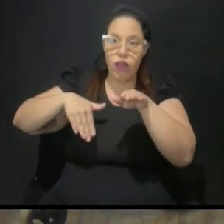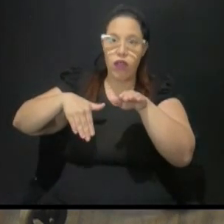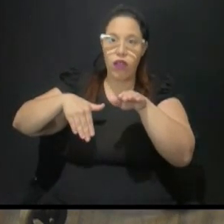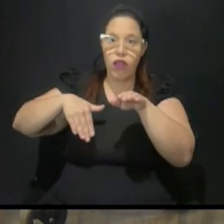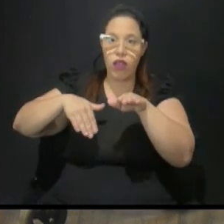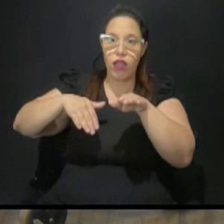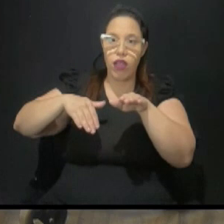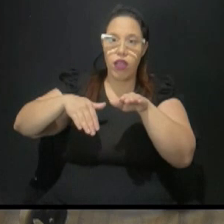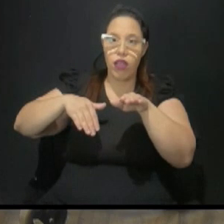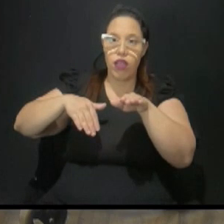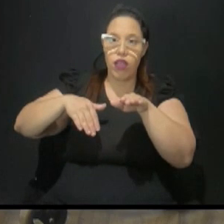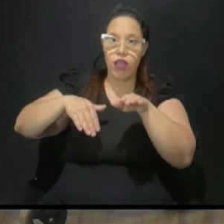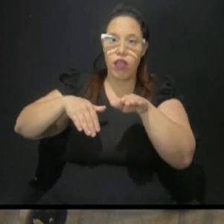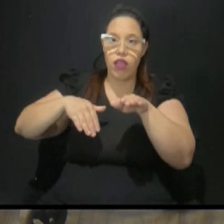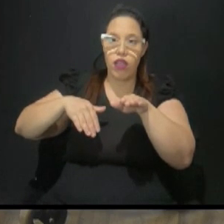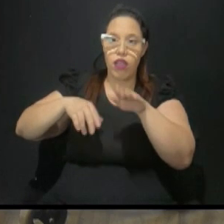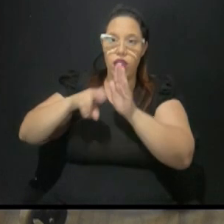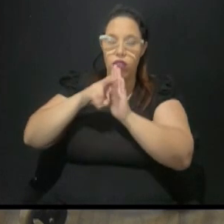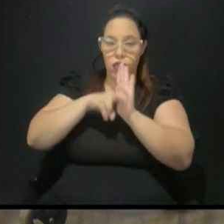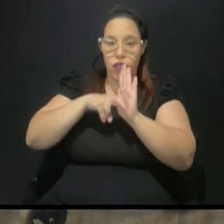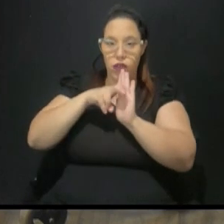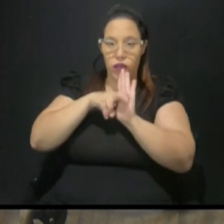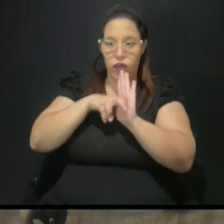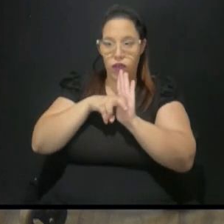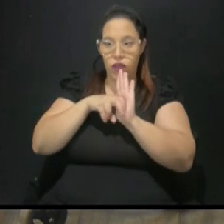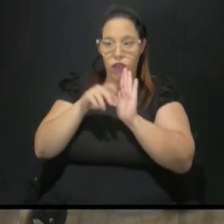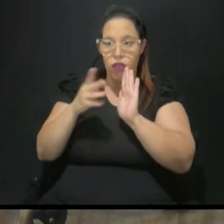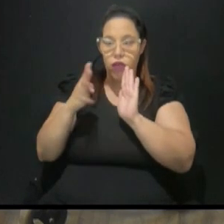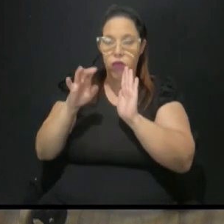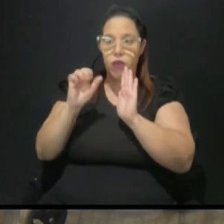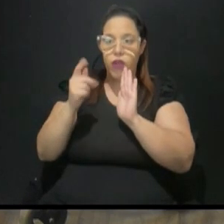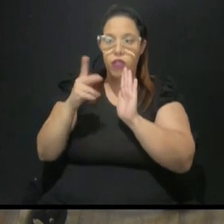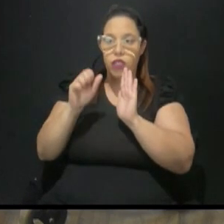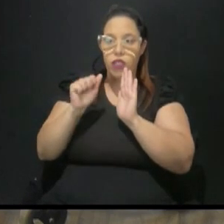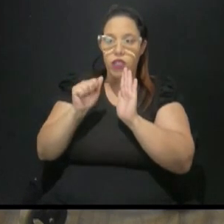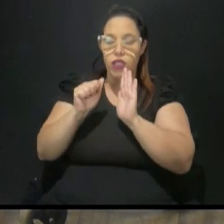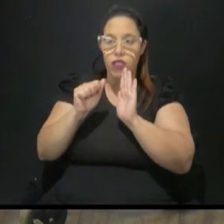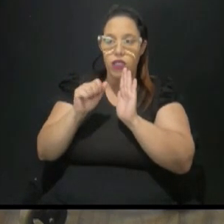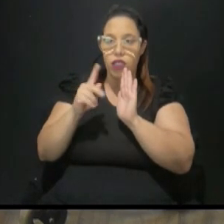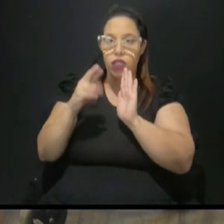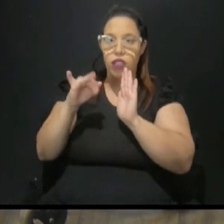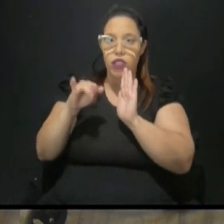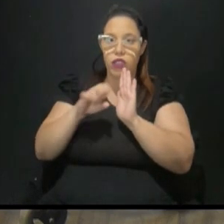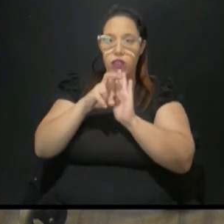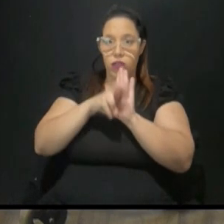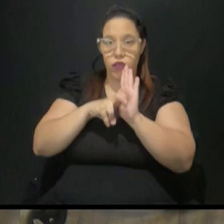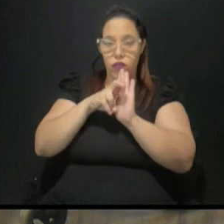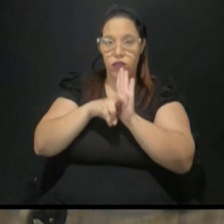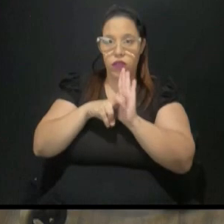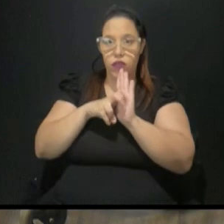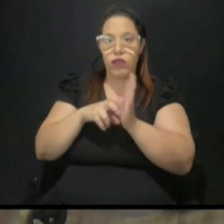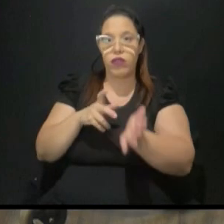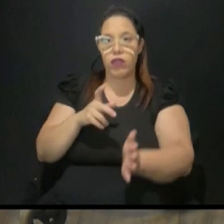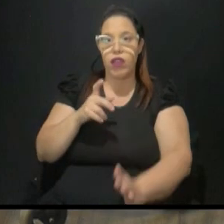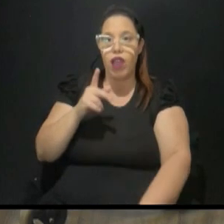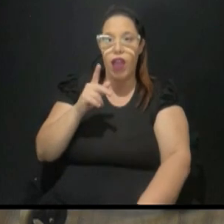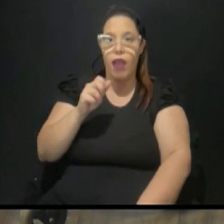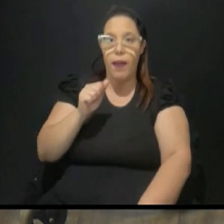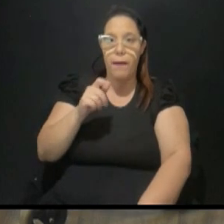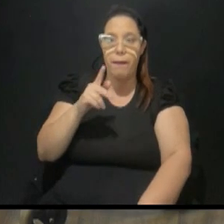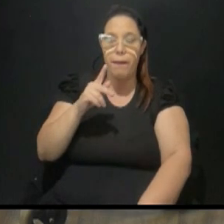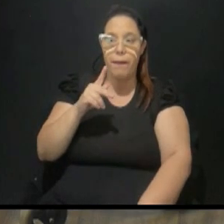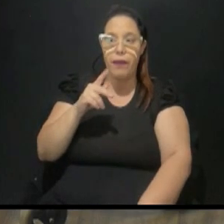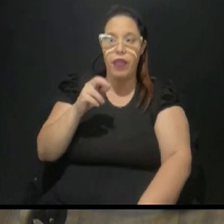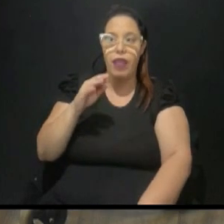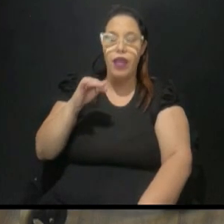rugby em cadeira de rodas, bocha paralímpica e handball em cadeira de rodas. Tá. Pela APC, Tá. atletismo e natação.